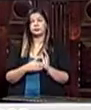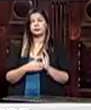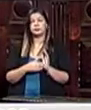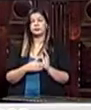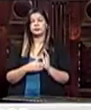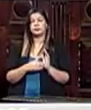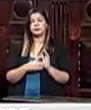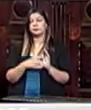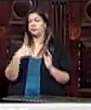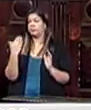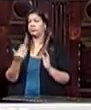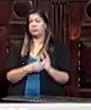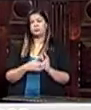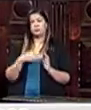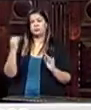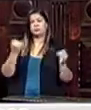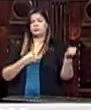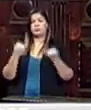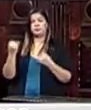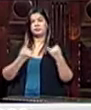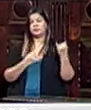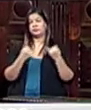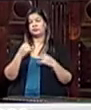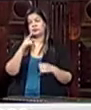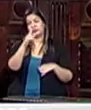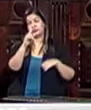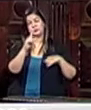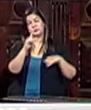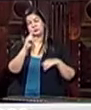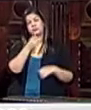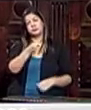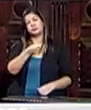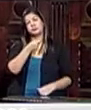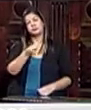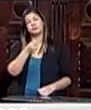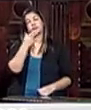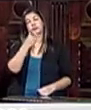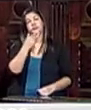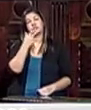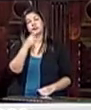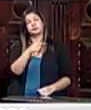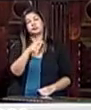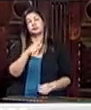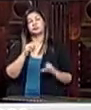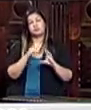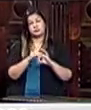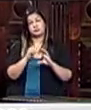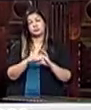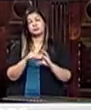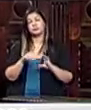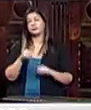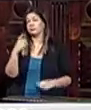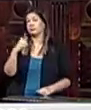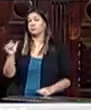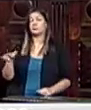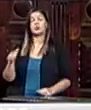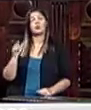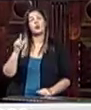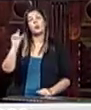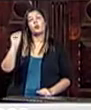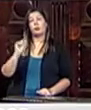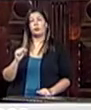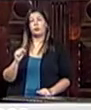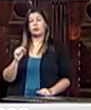todos aqueles âncoras da TV Globo, dizendo que não restava ao presidente da República outra